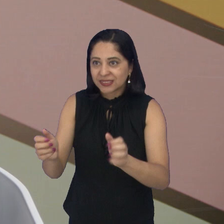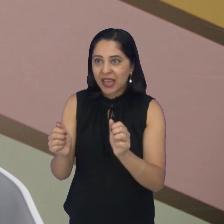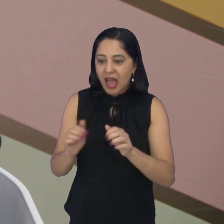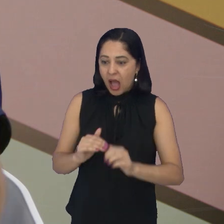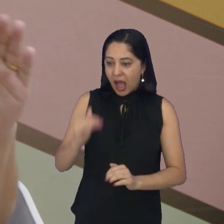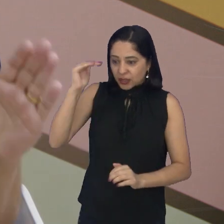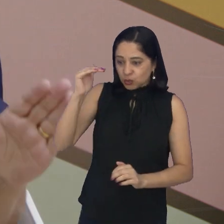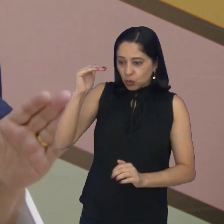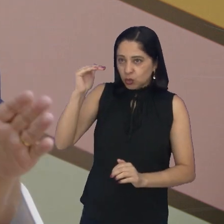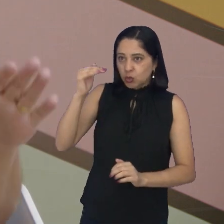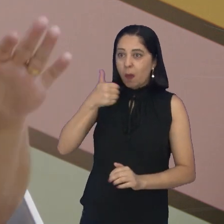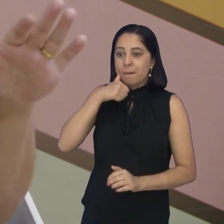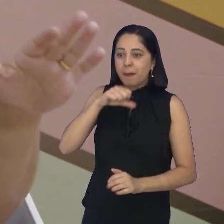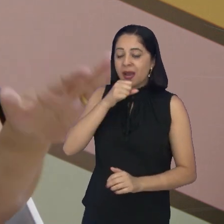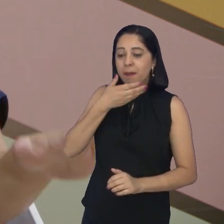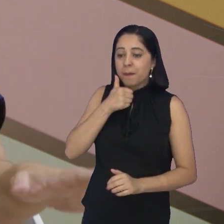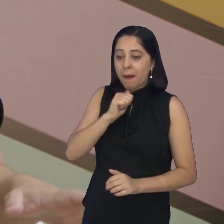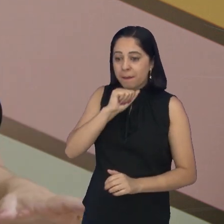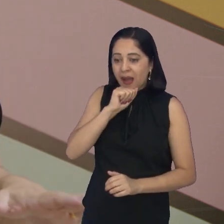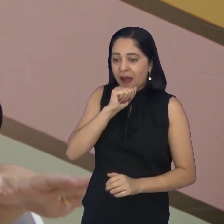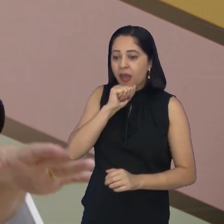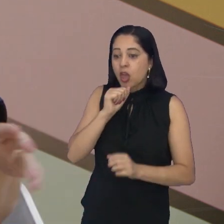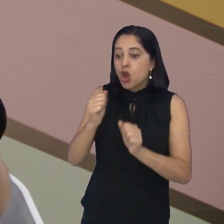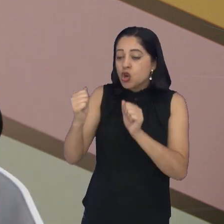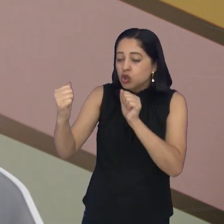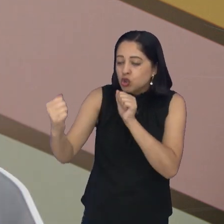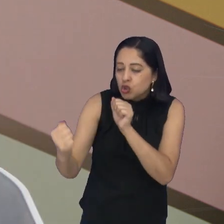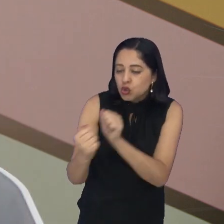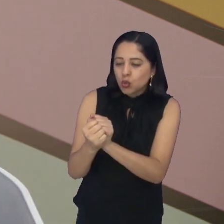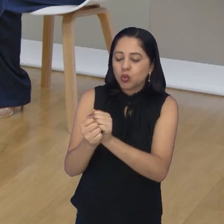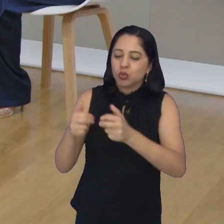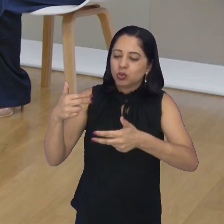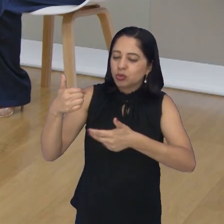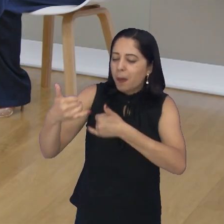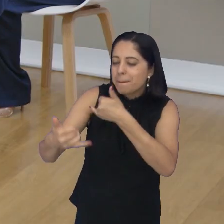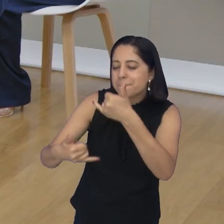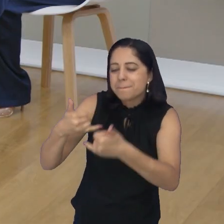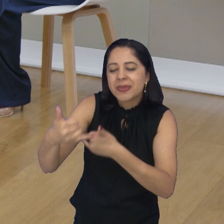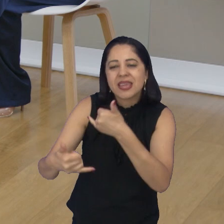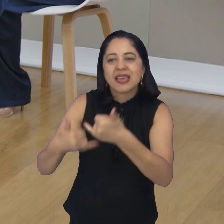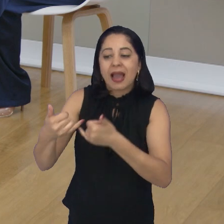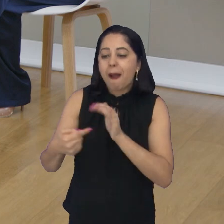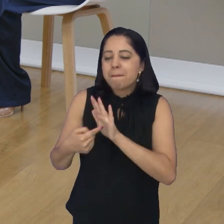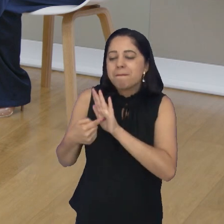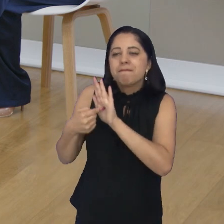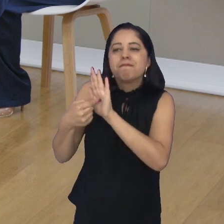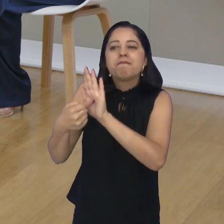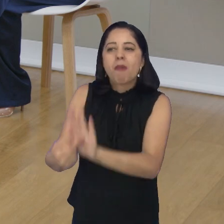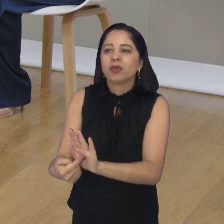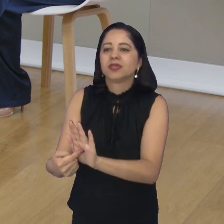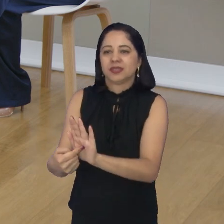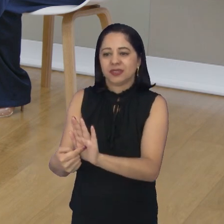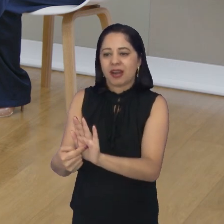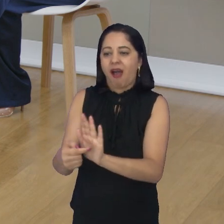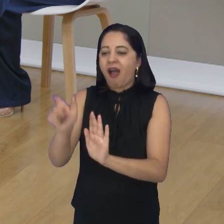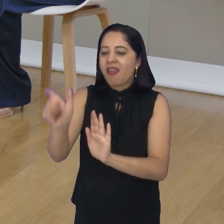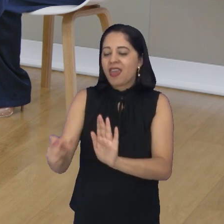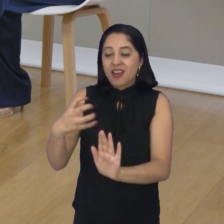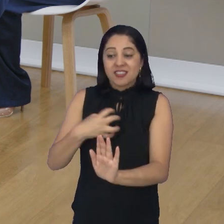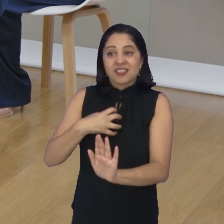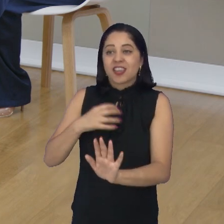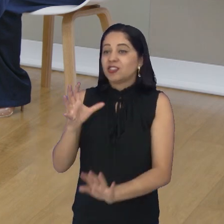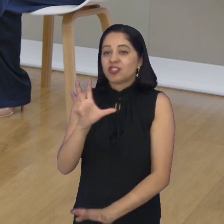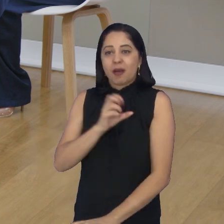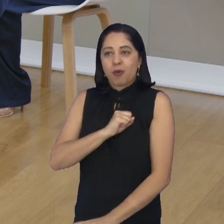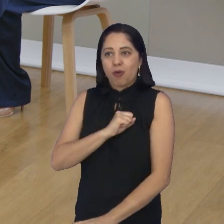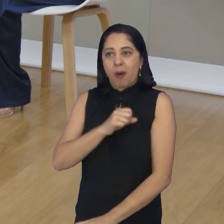de conexão, sem tela, sem atender o telefone. Ao ar livre. É mostrar para eles, é fazer com que eles se sintam amados. Porque pai e